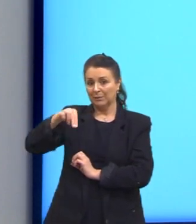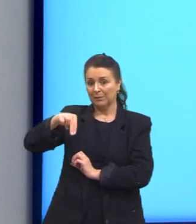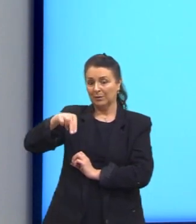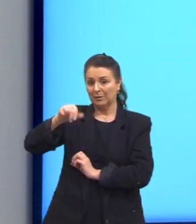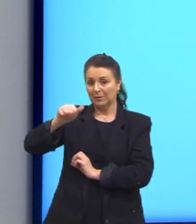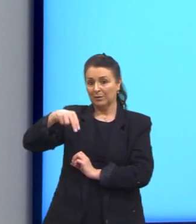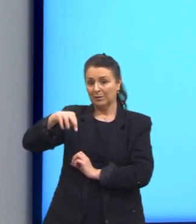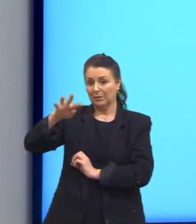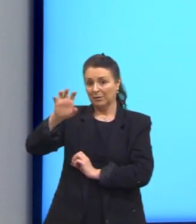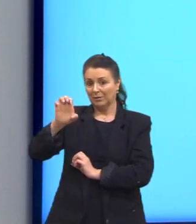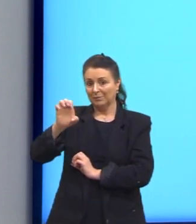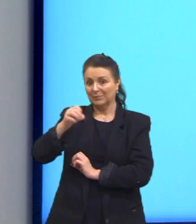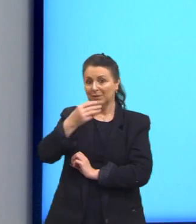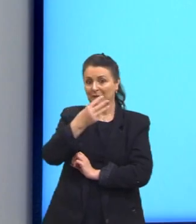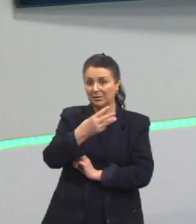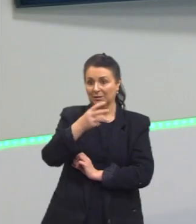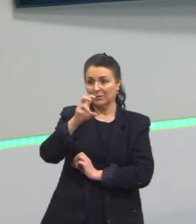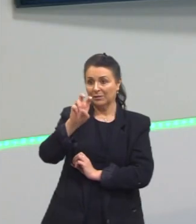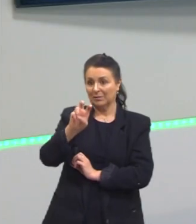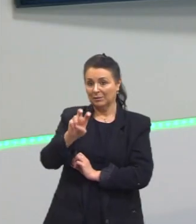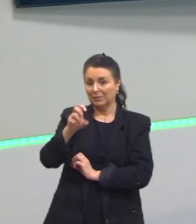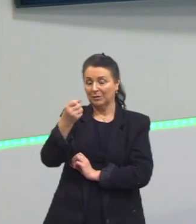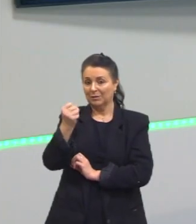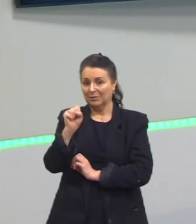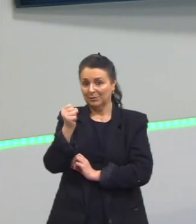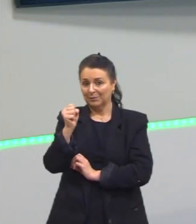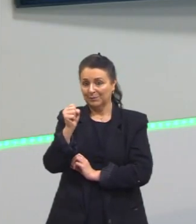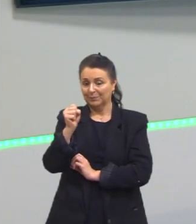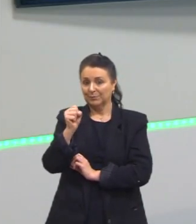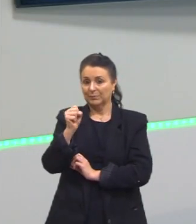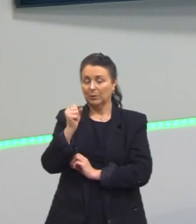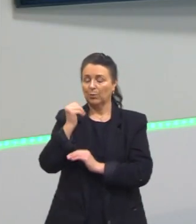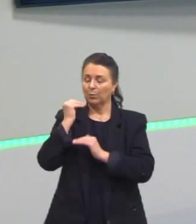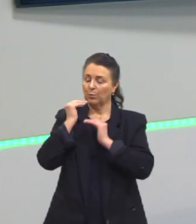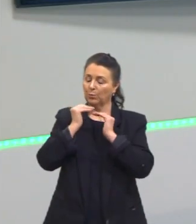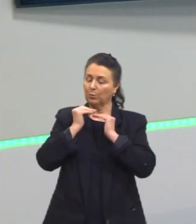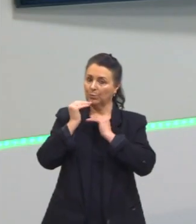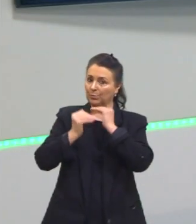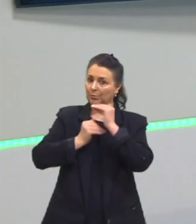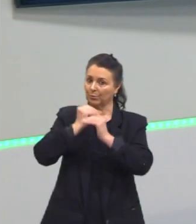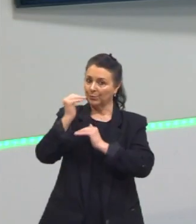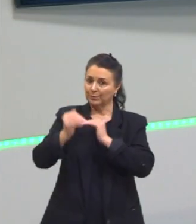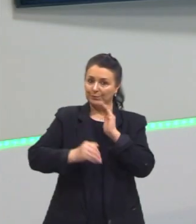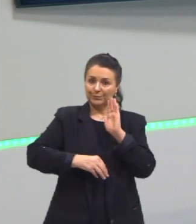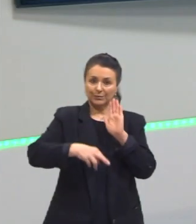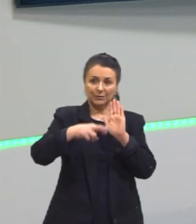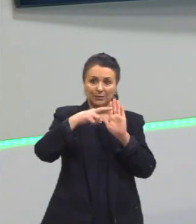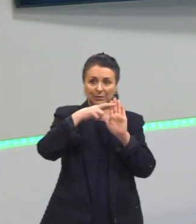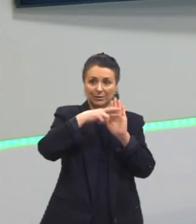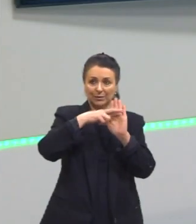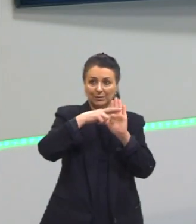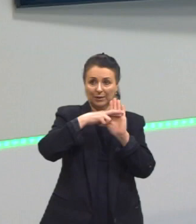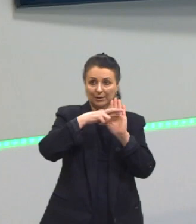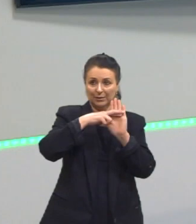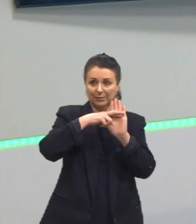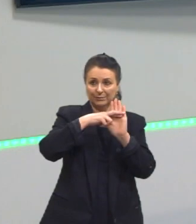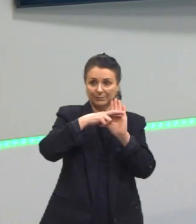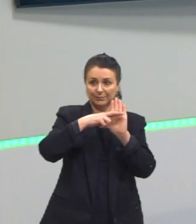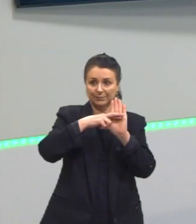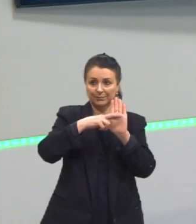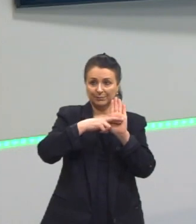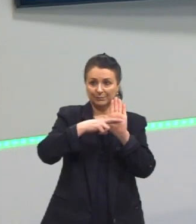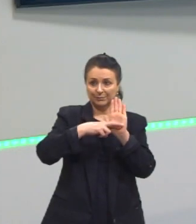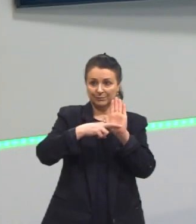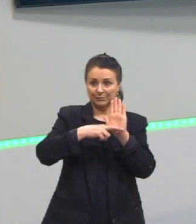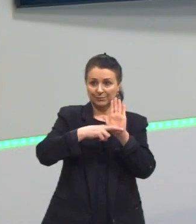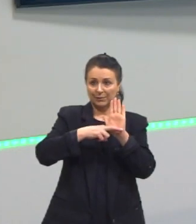Tá? Esse processo, então, que nós efetuamos é a chamada regra de Sarros. Tá? E nós só